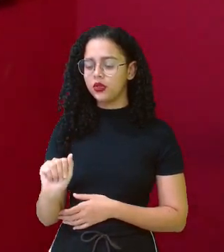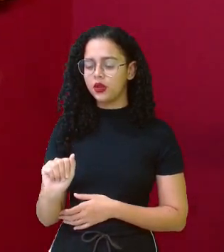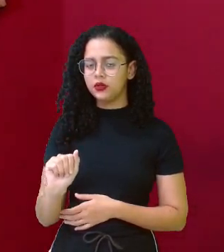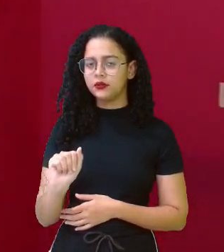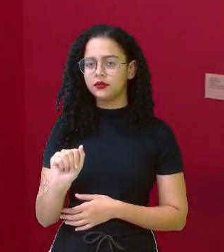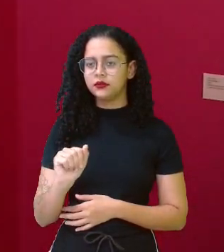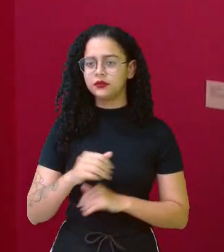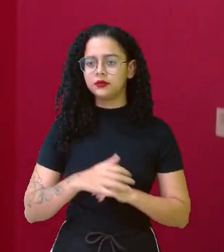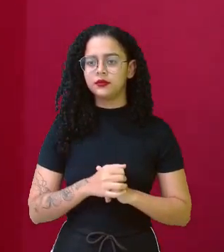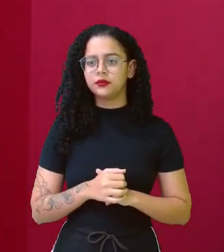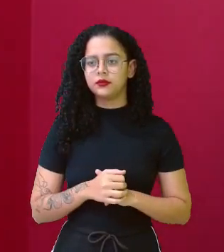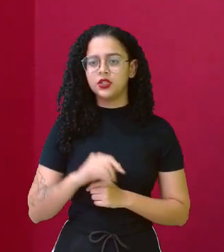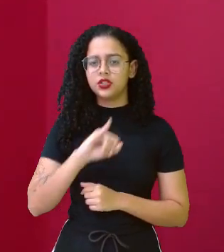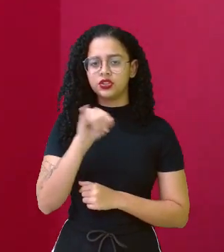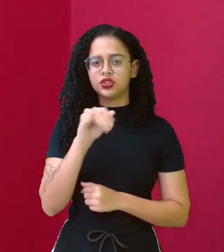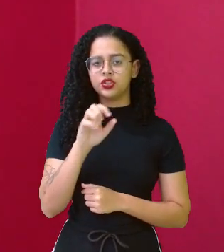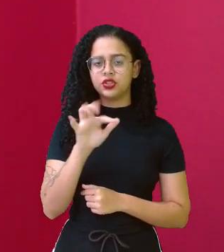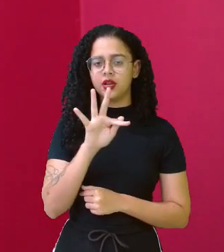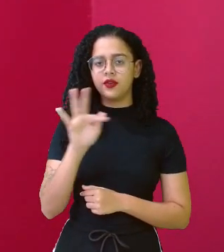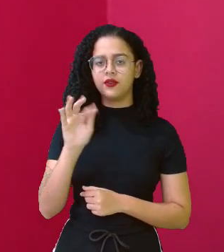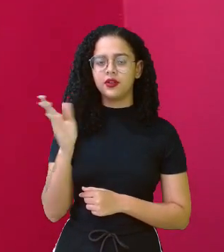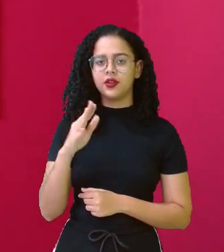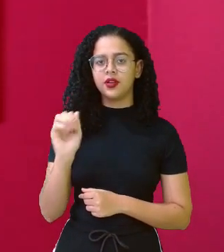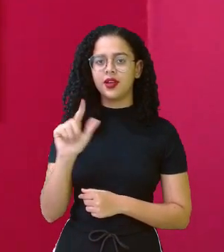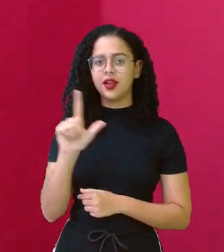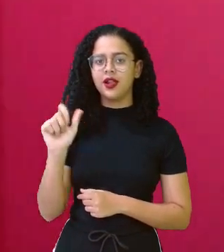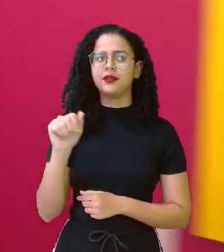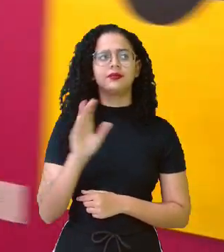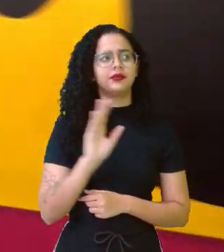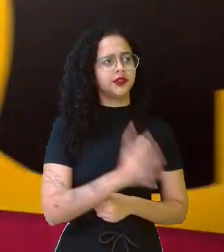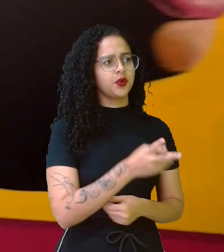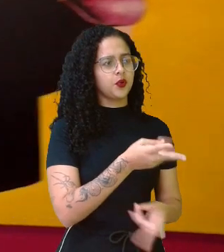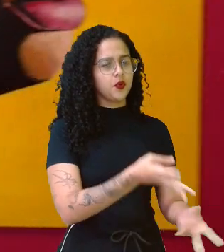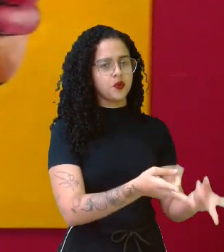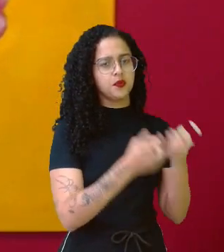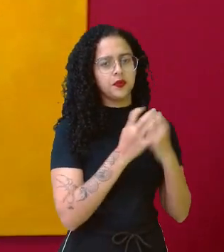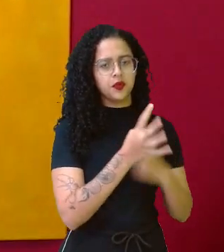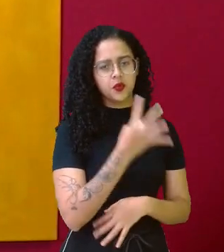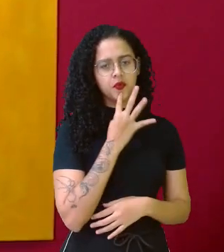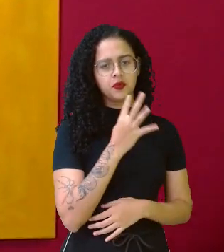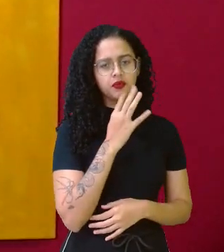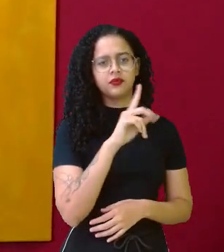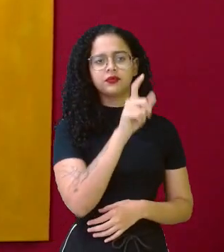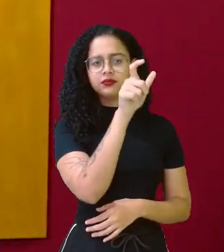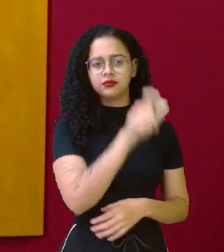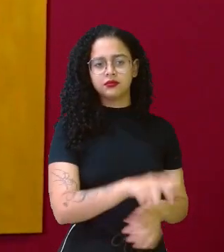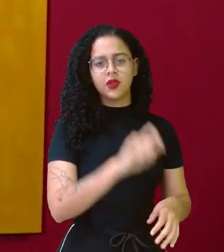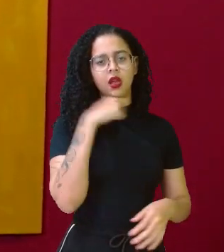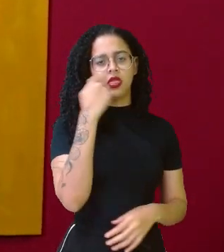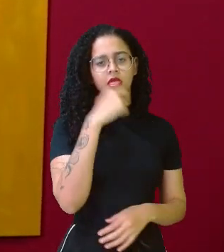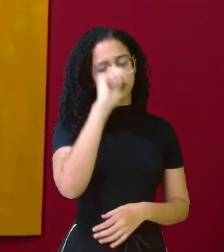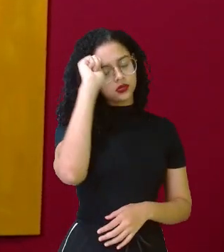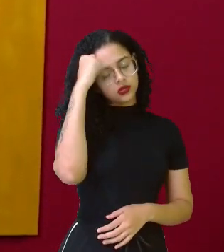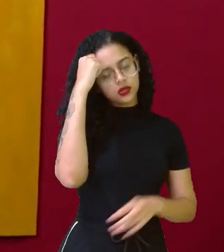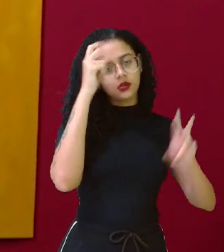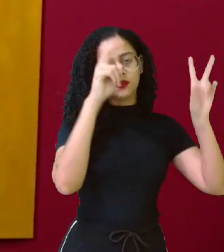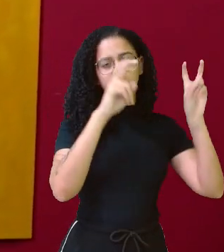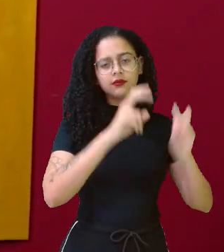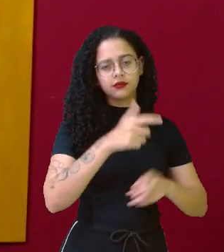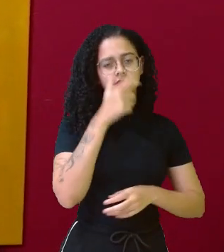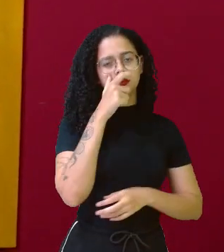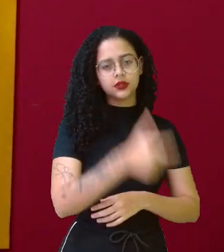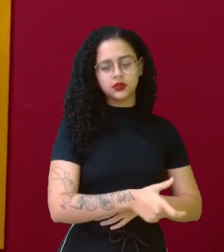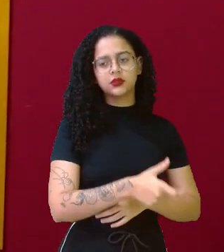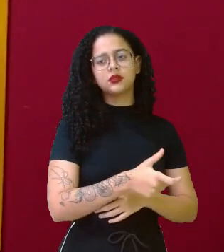Esse é Jeff Allen, né? Jeff Allen, esse eu já perfeito. reconheci. É um artista, né, negro, que tem uma temática bem